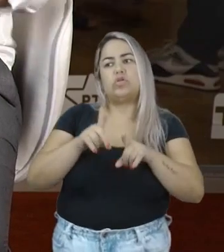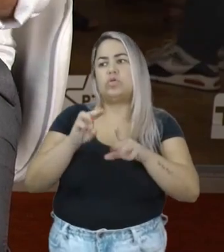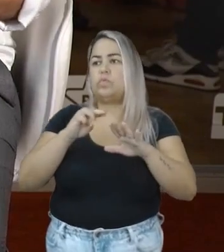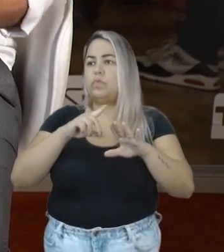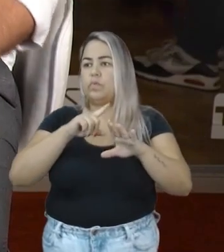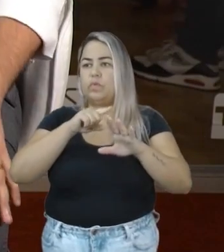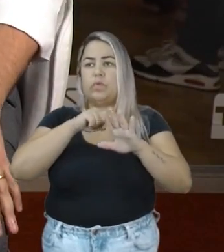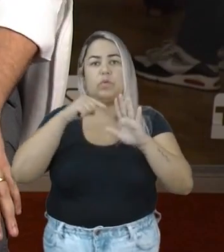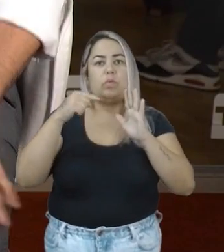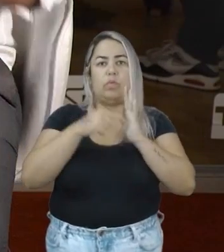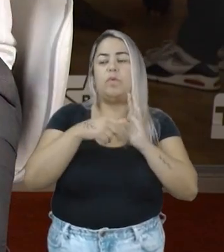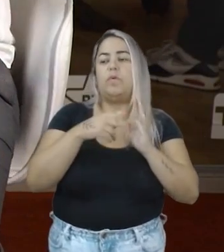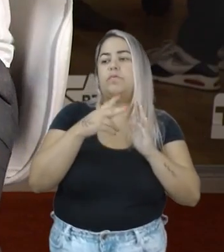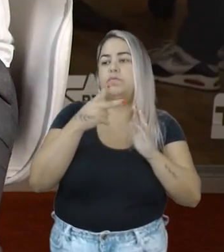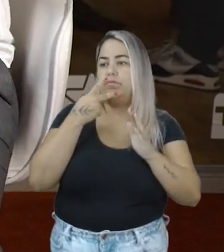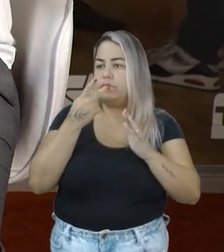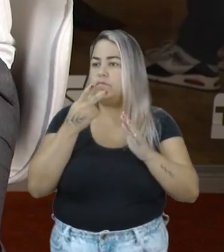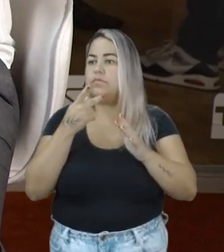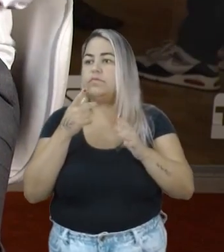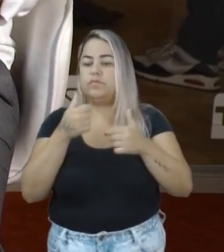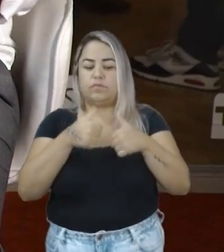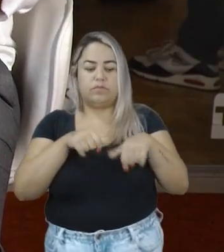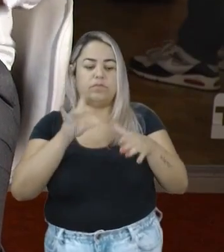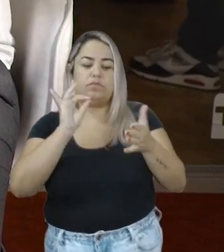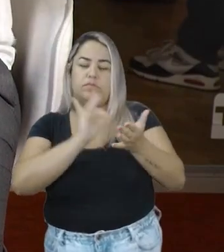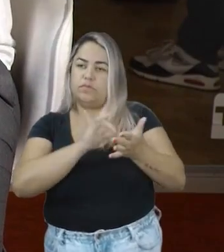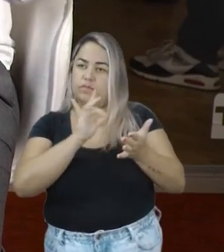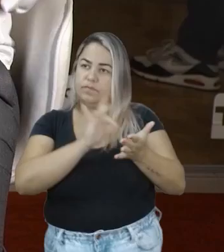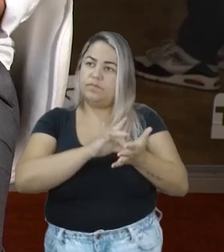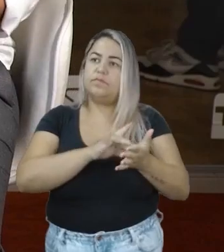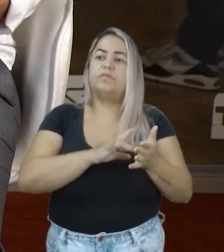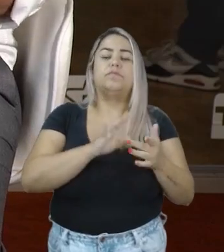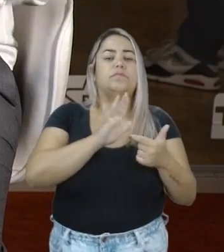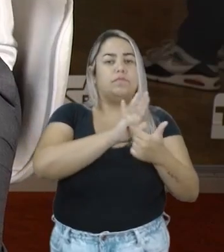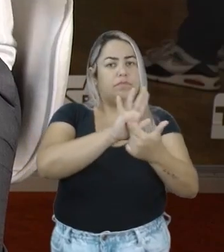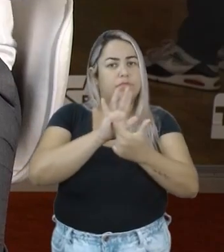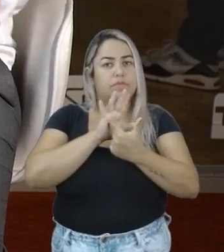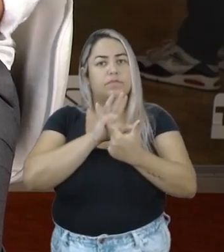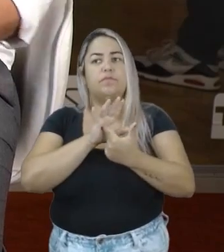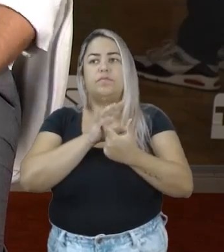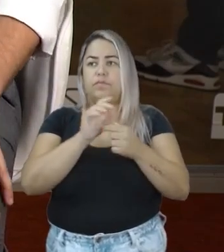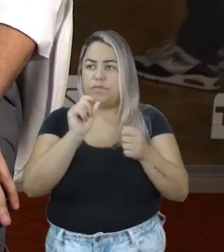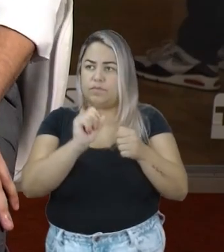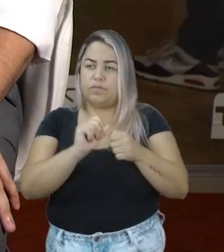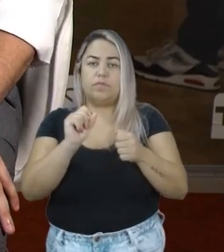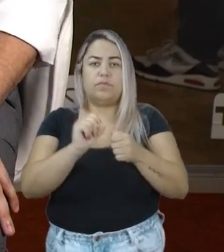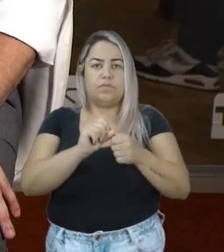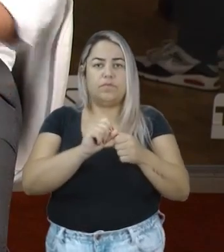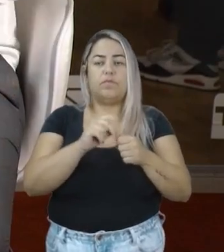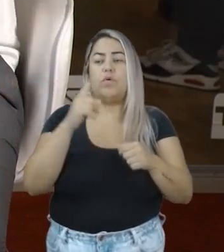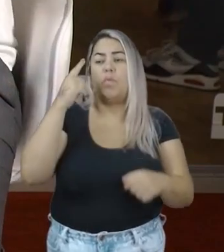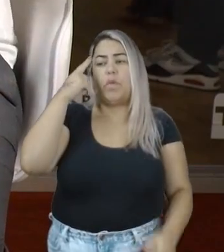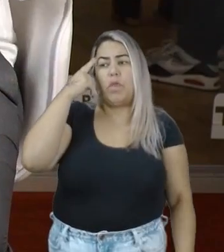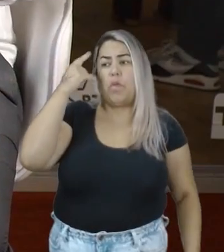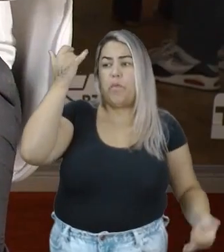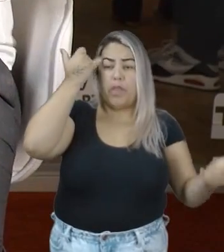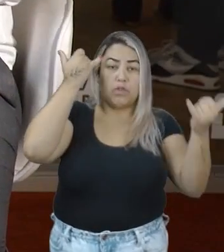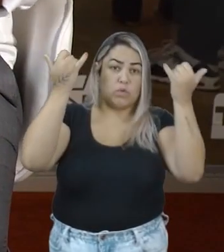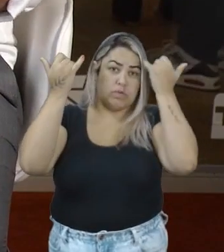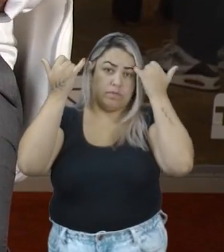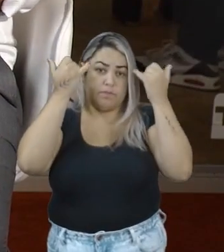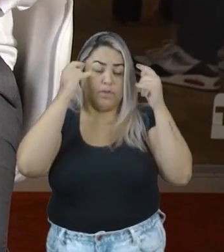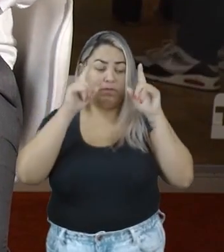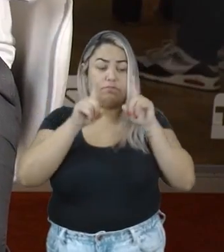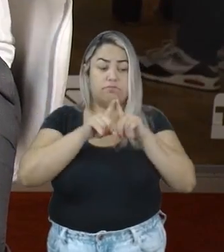nós só ficamos com a verdade, nós temos que ser mais ativos para mostrar o que fazemos, para mostrar como pensamos, entendendo o fenômeno das